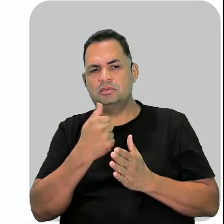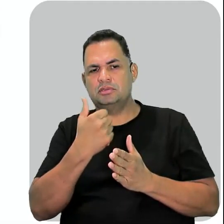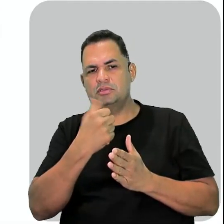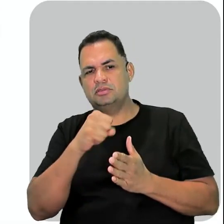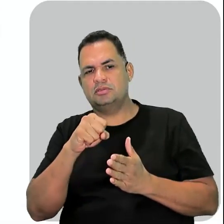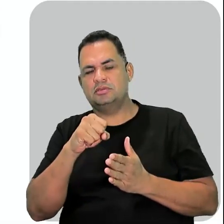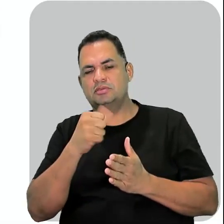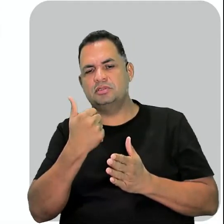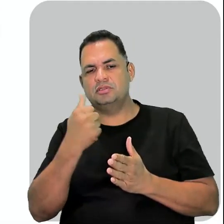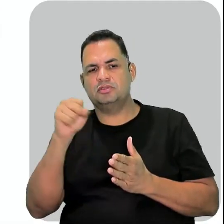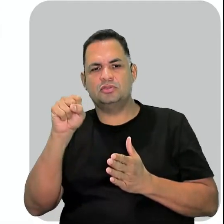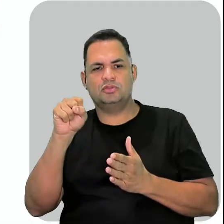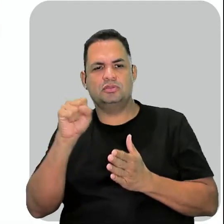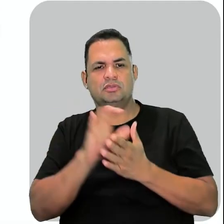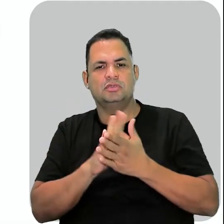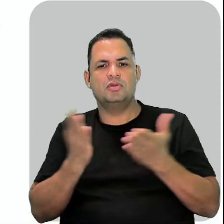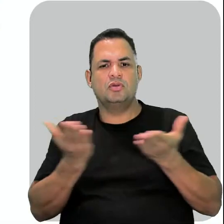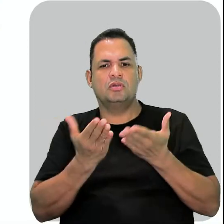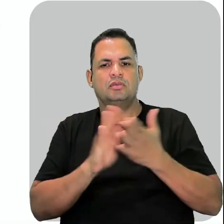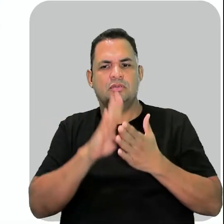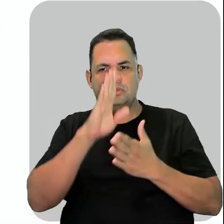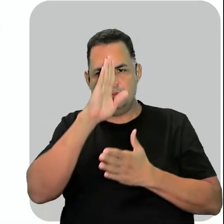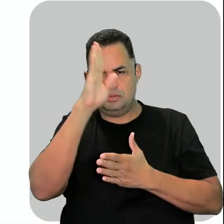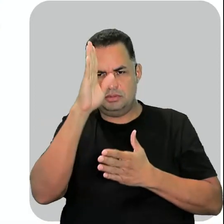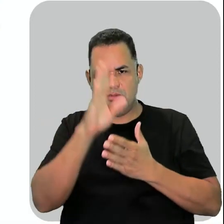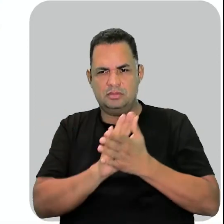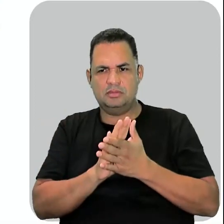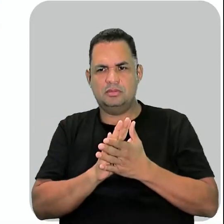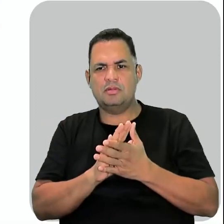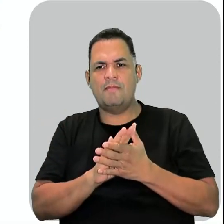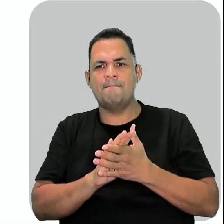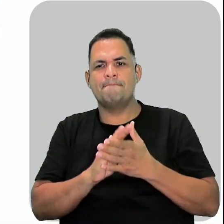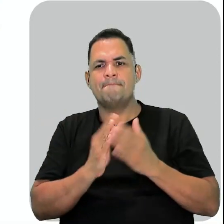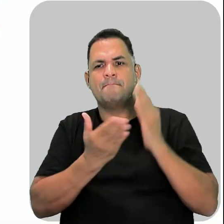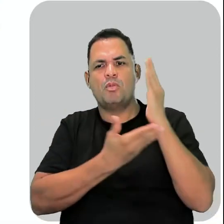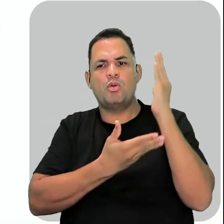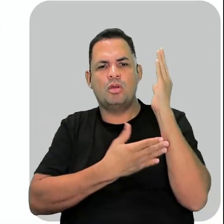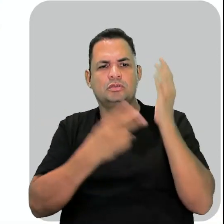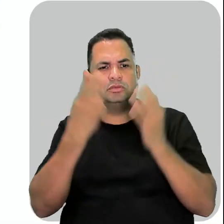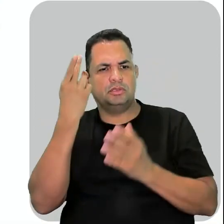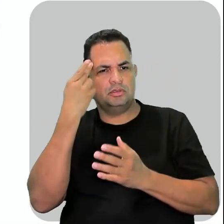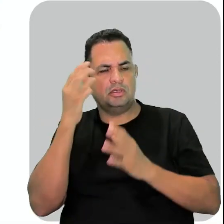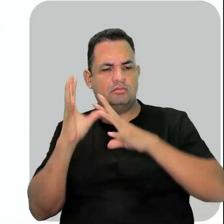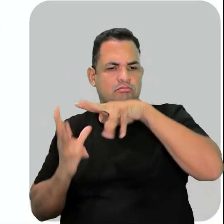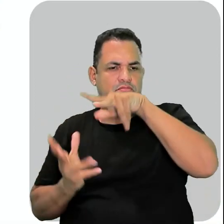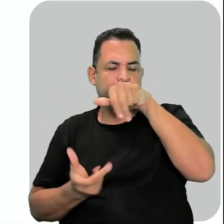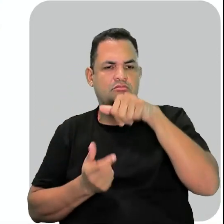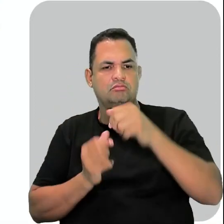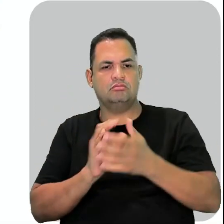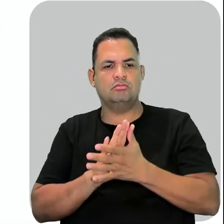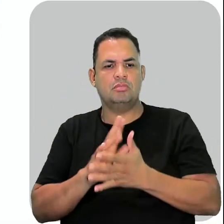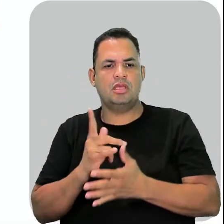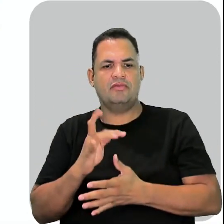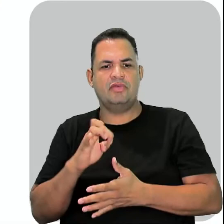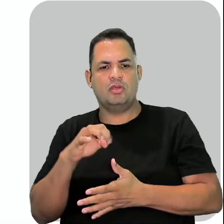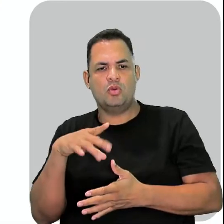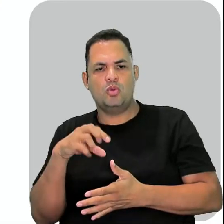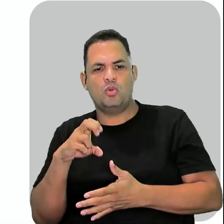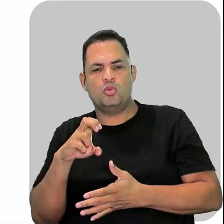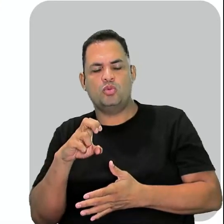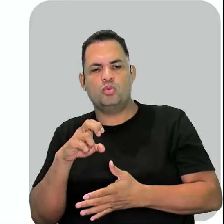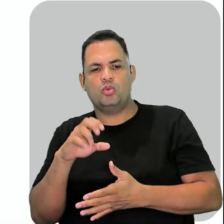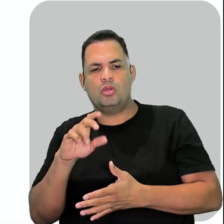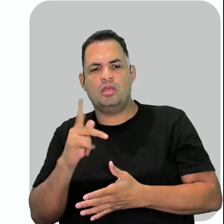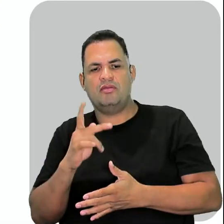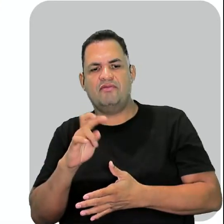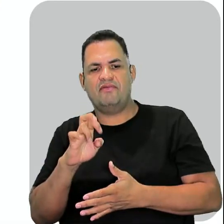século XVIII, e atualmente ela é a principal fonte de borracha natural no mundo. A eveicultura, que